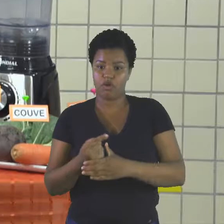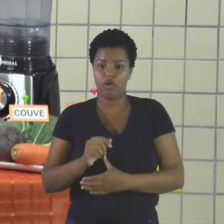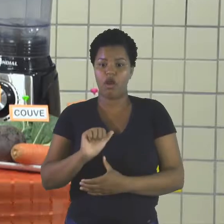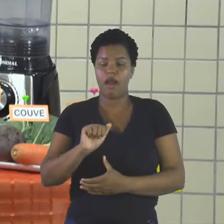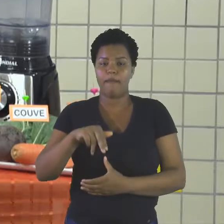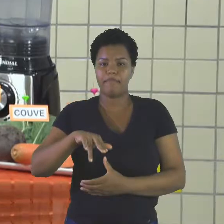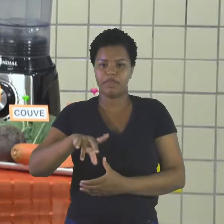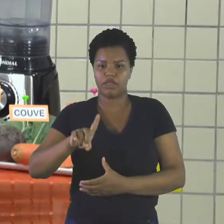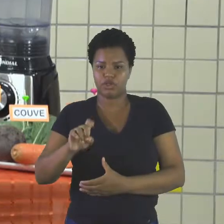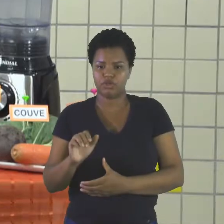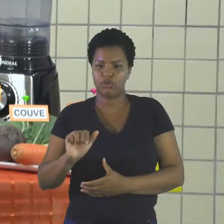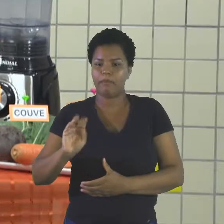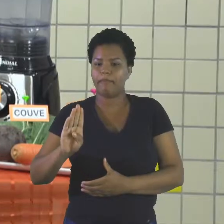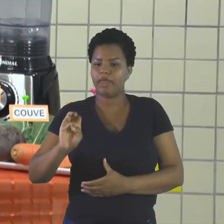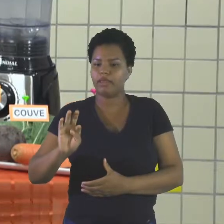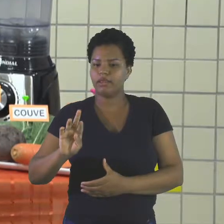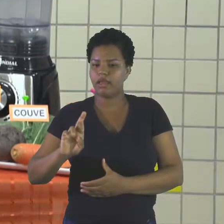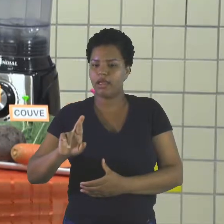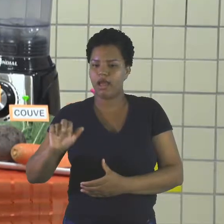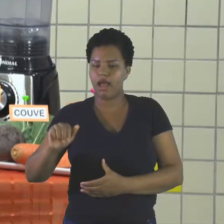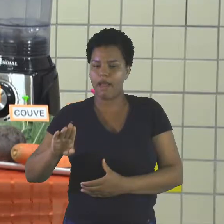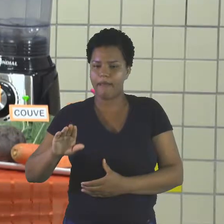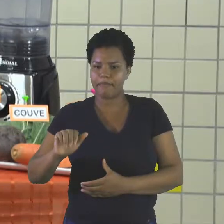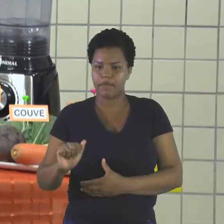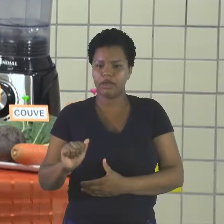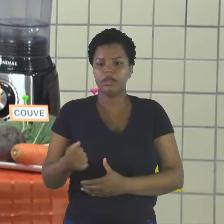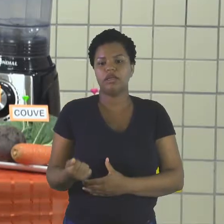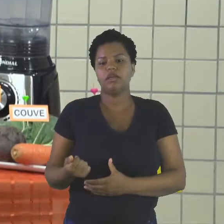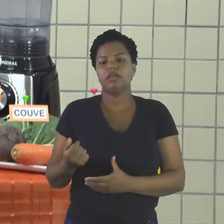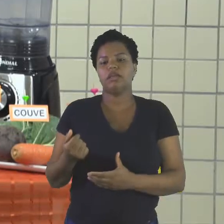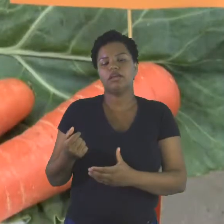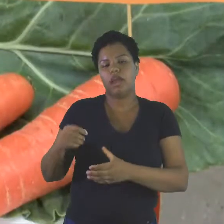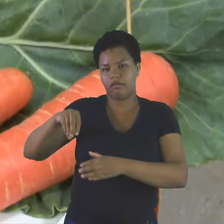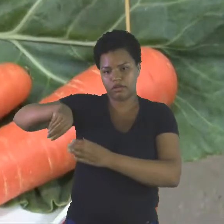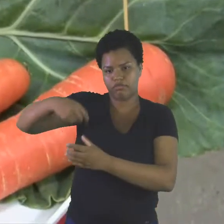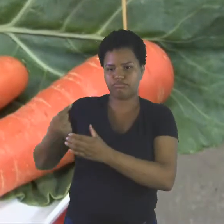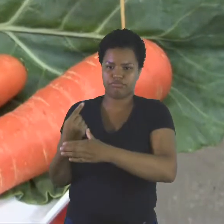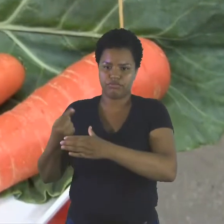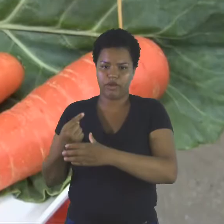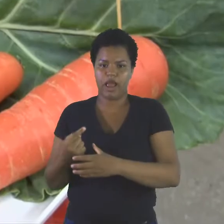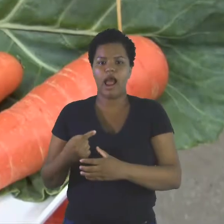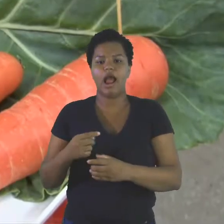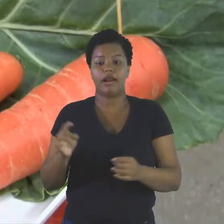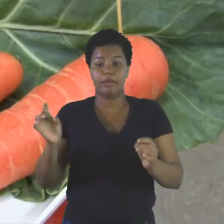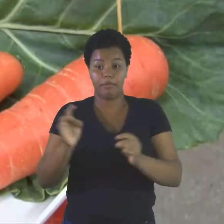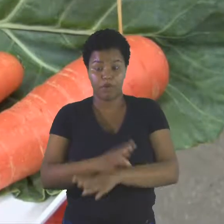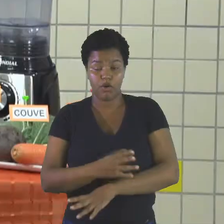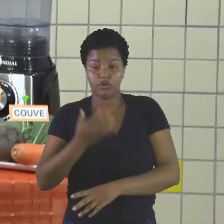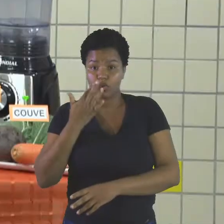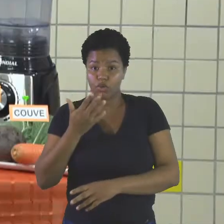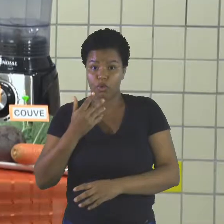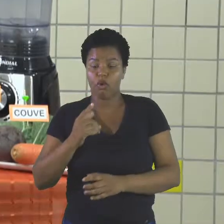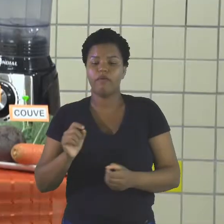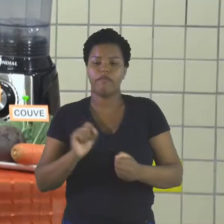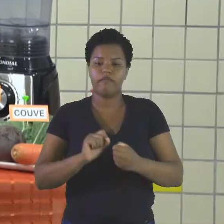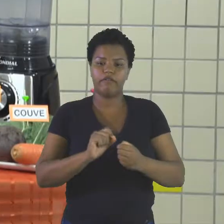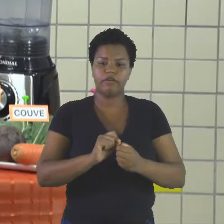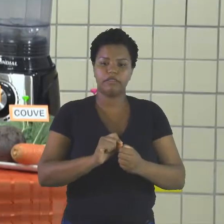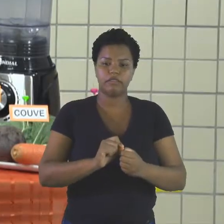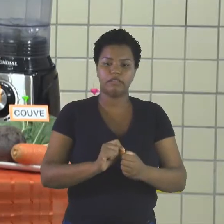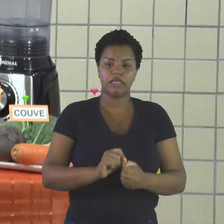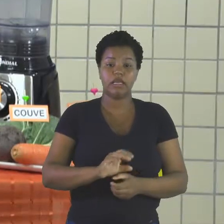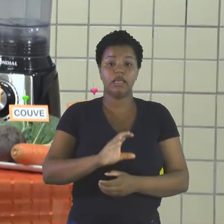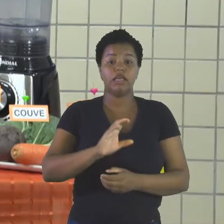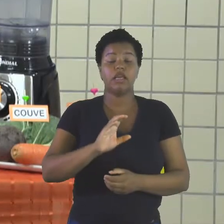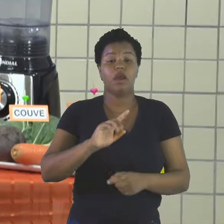depois que já tiver pronta a tinta vermelha é hora de preparar a outra cor com a cenoura você vai preparar a cor laranja você